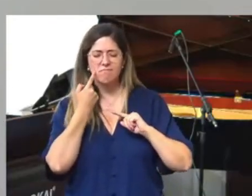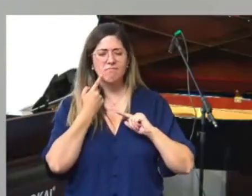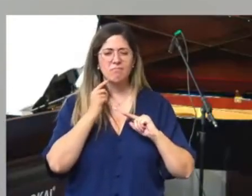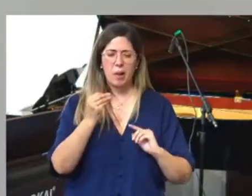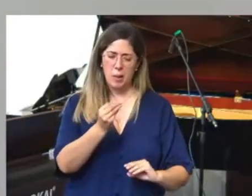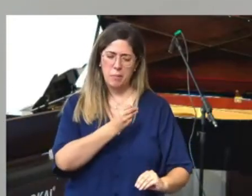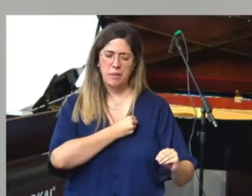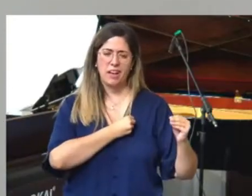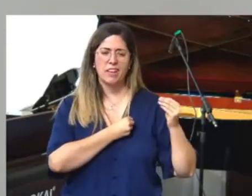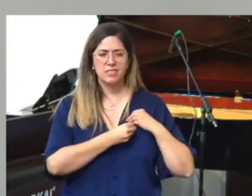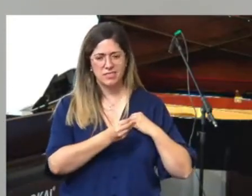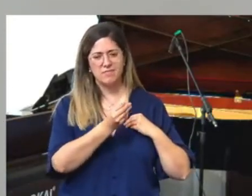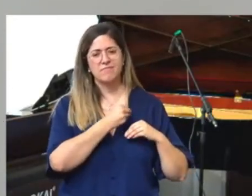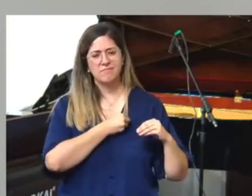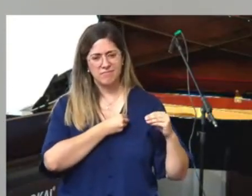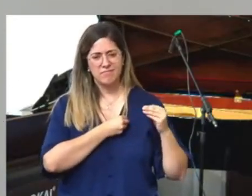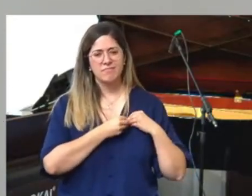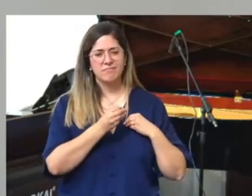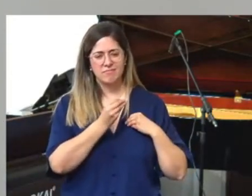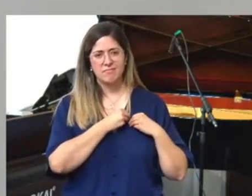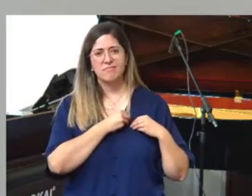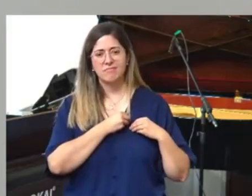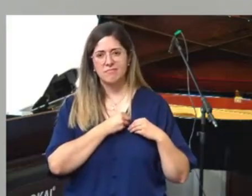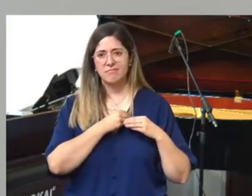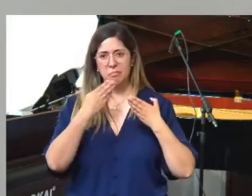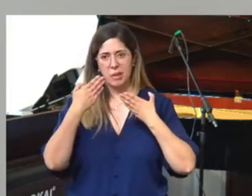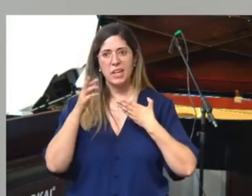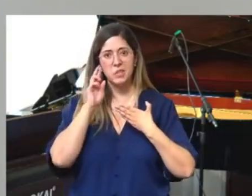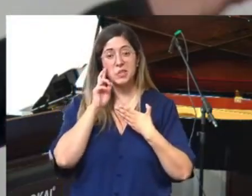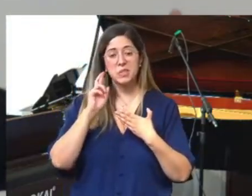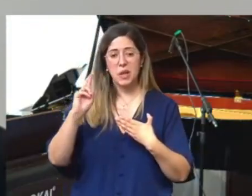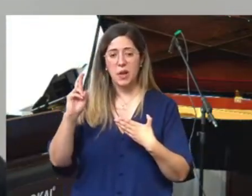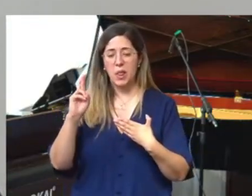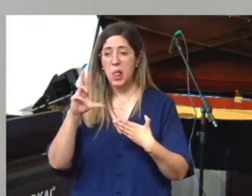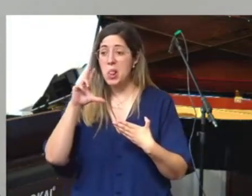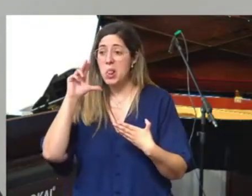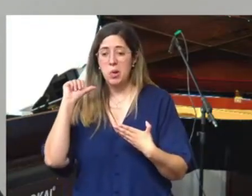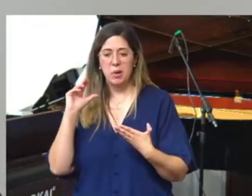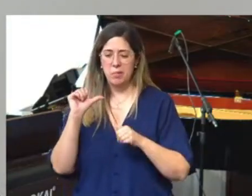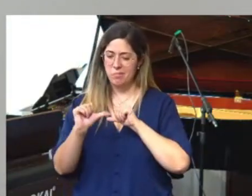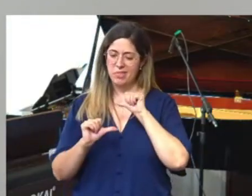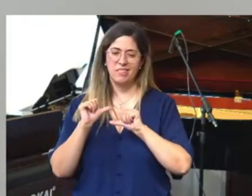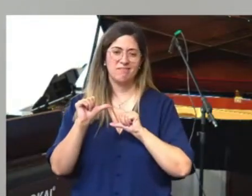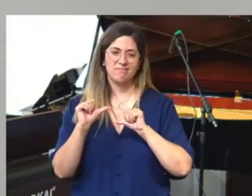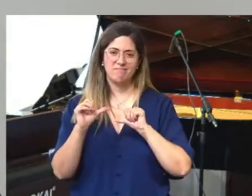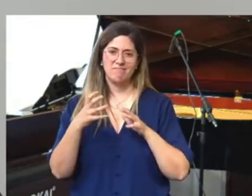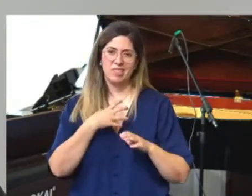seus pecados. E mais uma vez a sensação seja que você nunca muda.